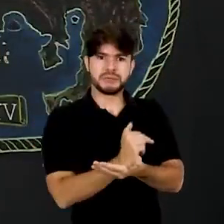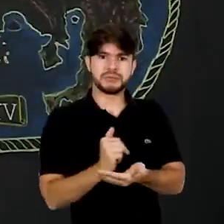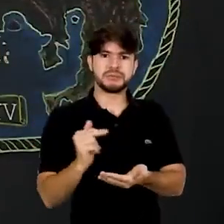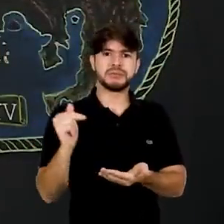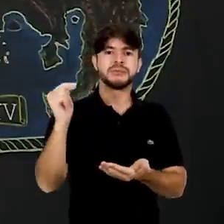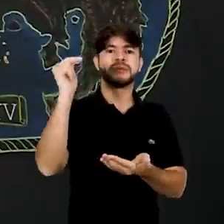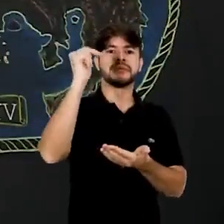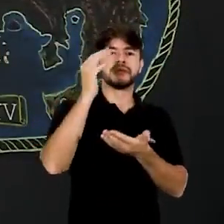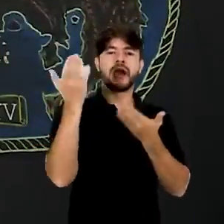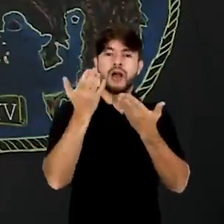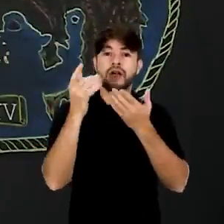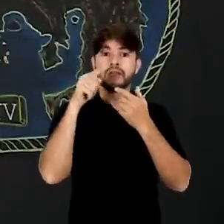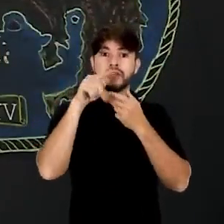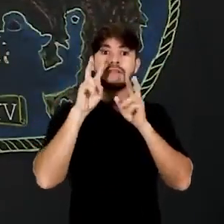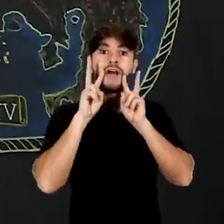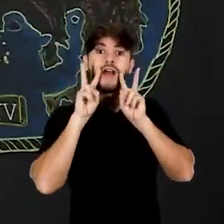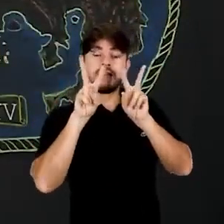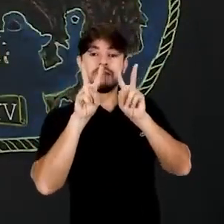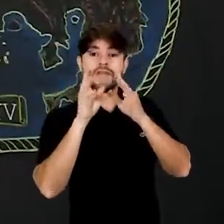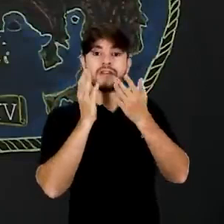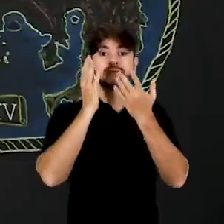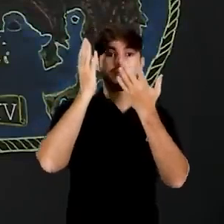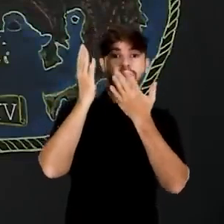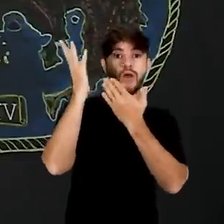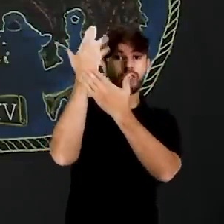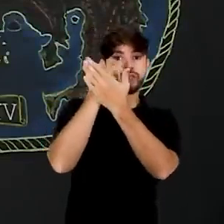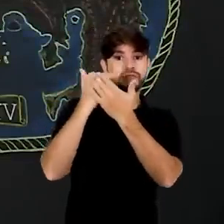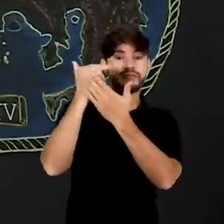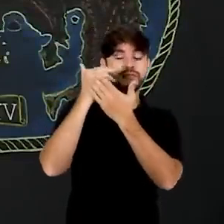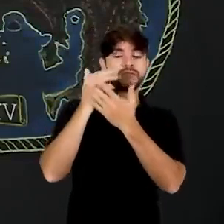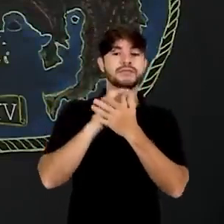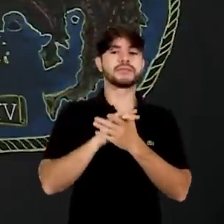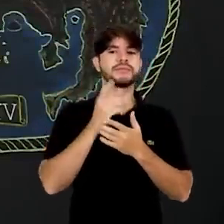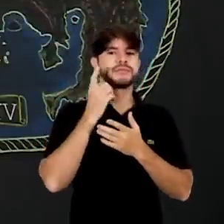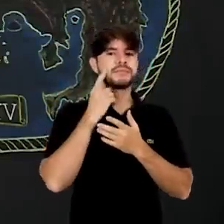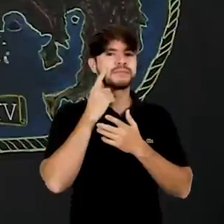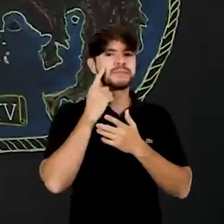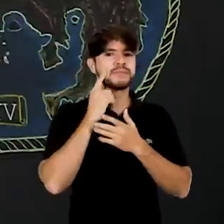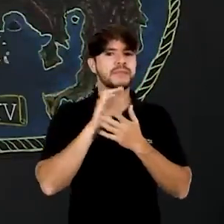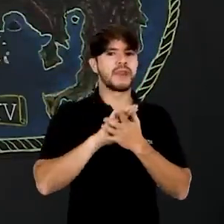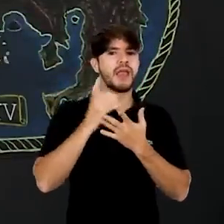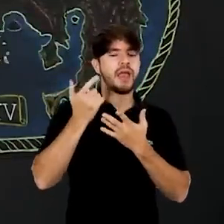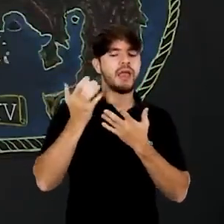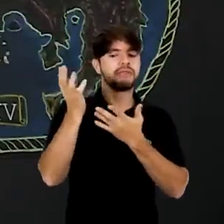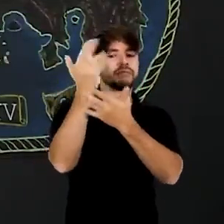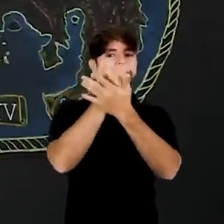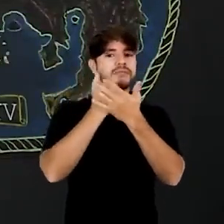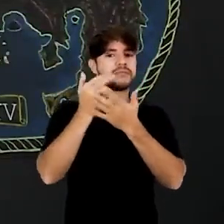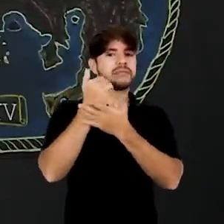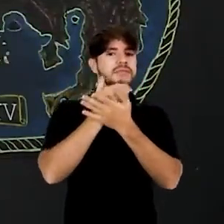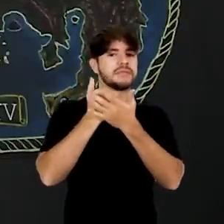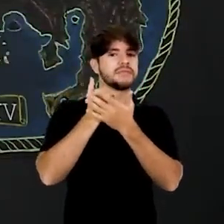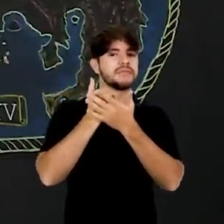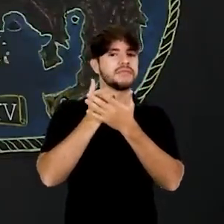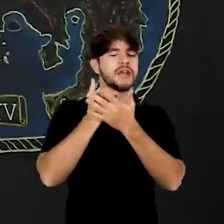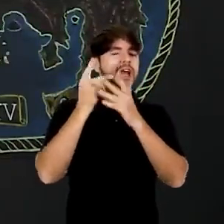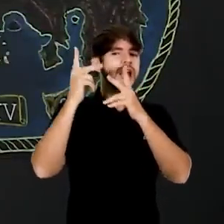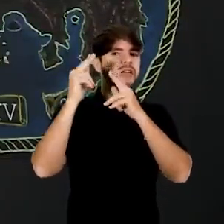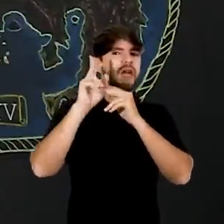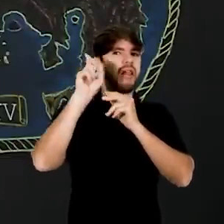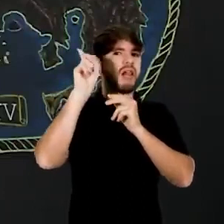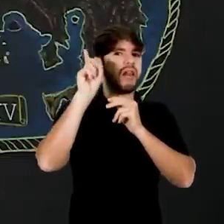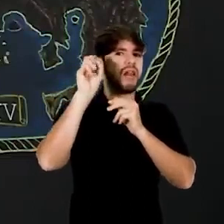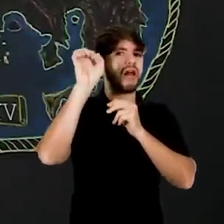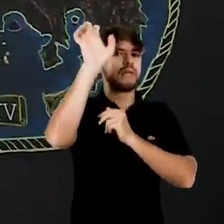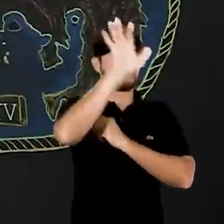bastante atenção, que o pessoal preparou aqui para vocês. Notem, isso é uma reprodução de um mapa bastante comum na Europa